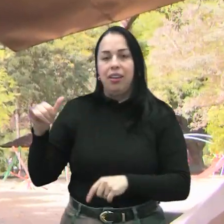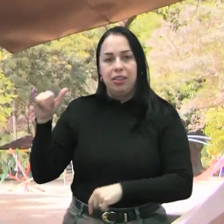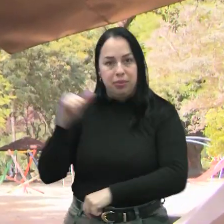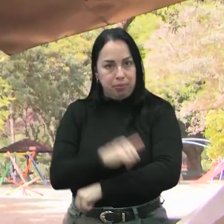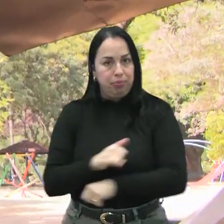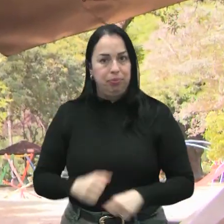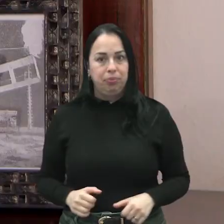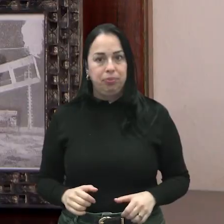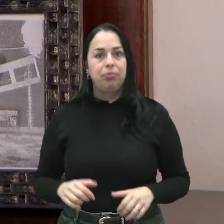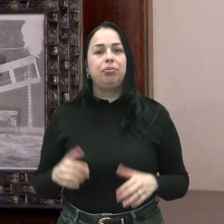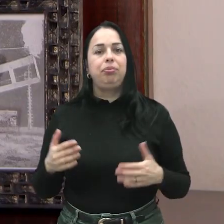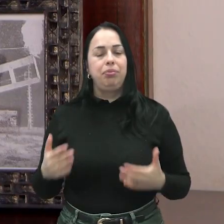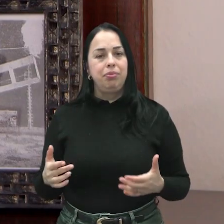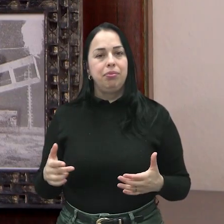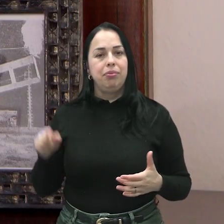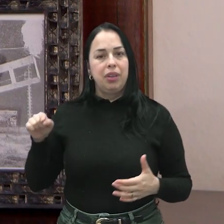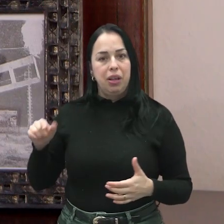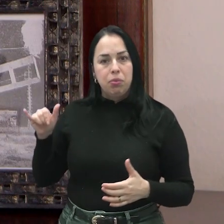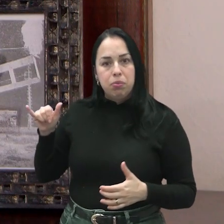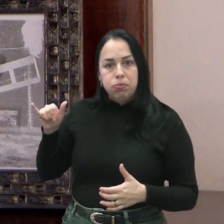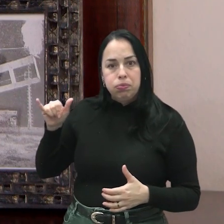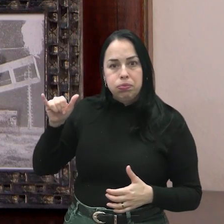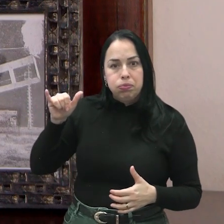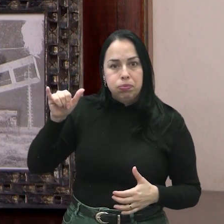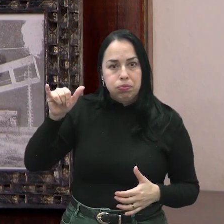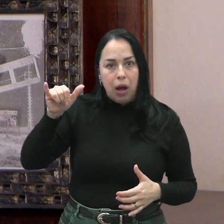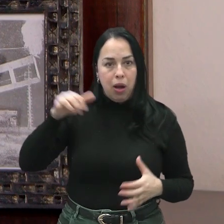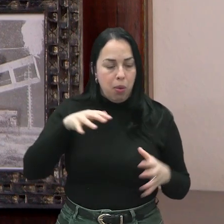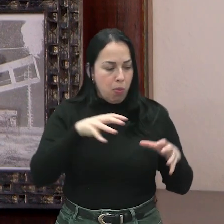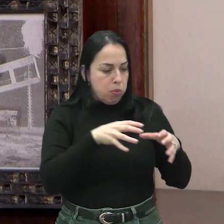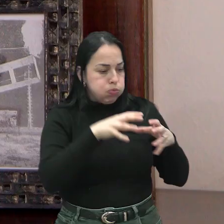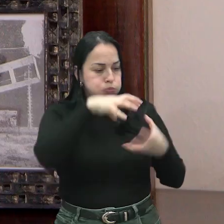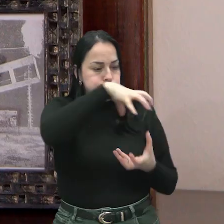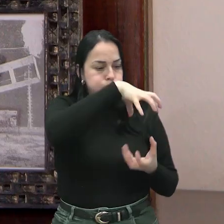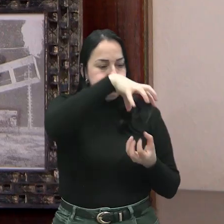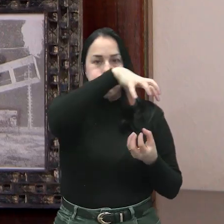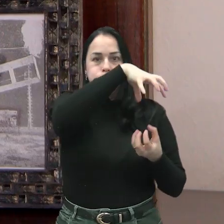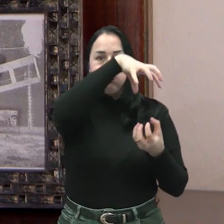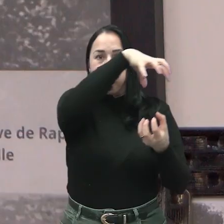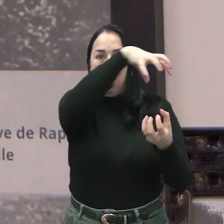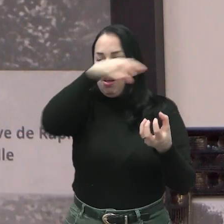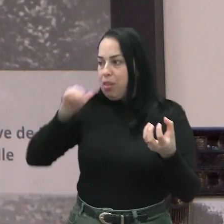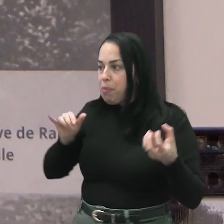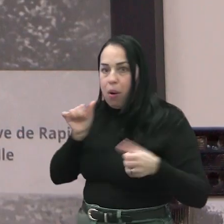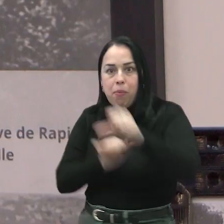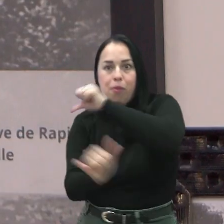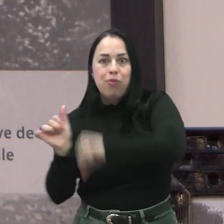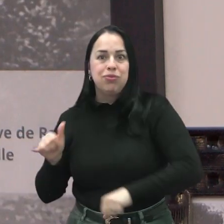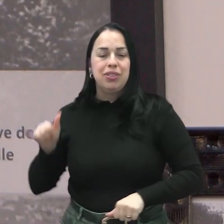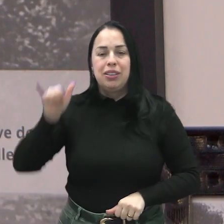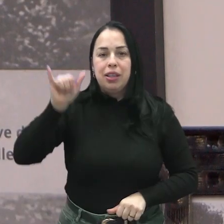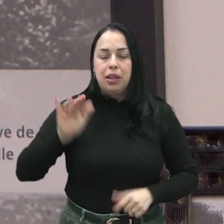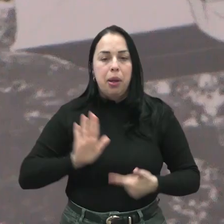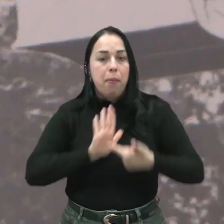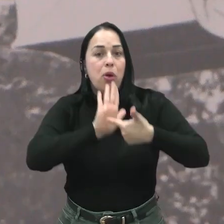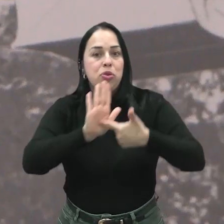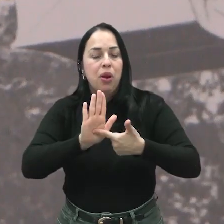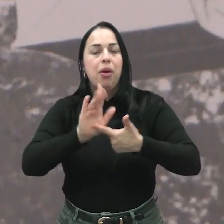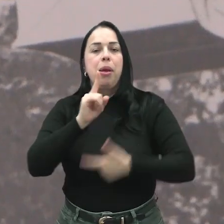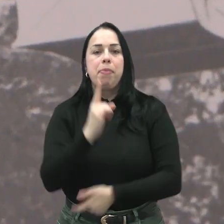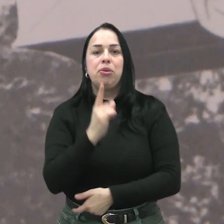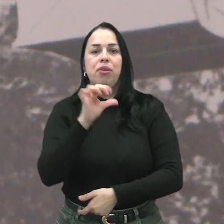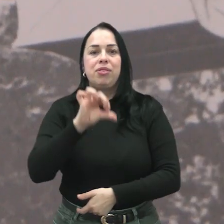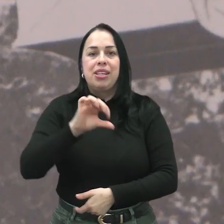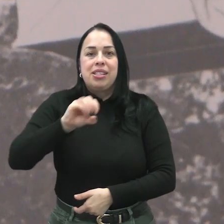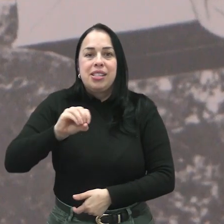tecnologia na aviação. Do Balão Brasil ao revolucionário 14 bis, que realizou o primeiro voo público